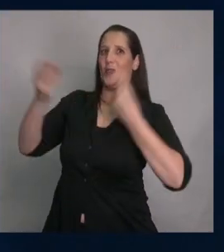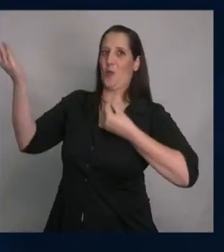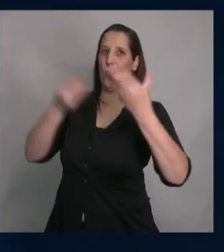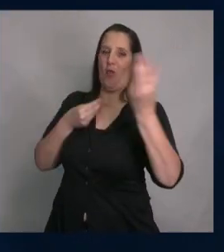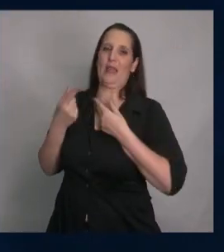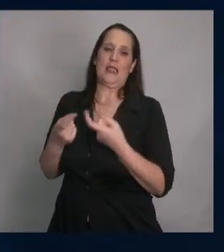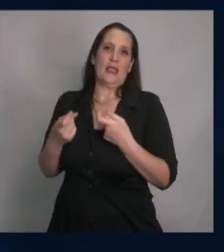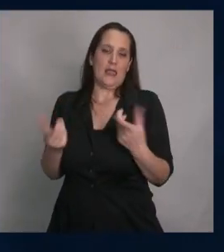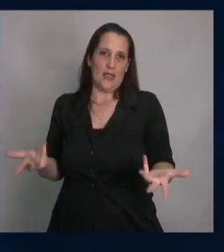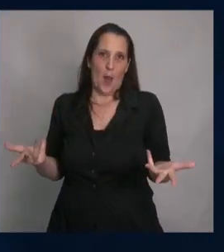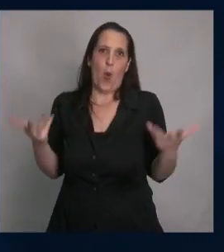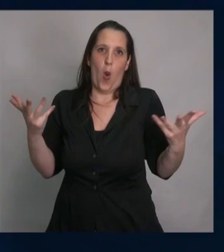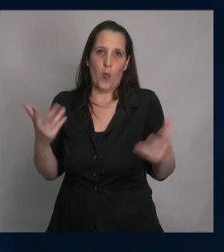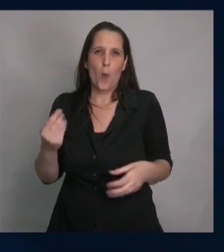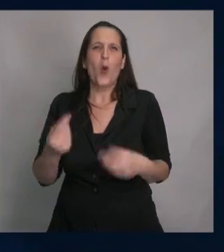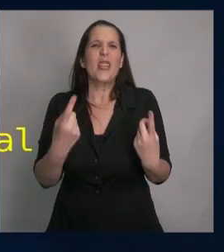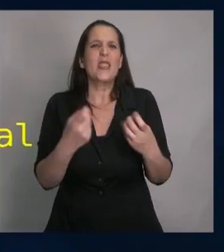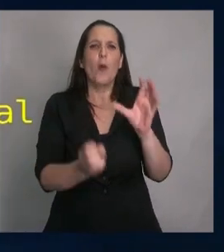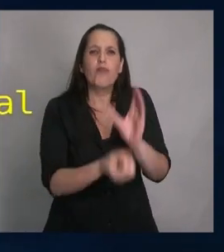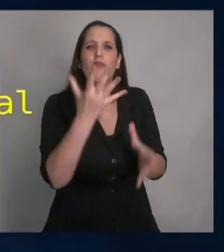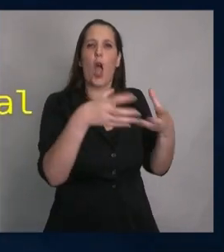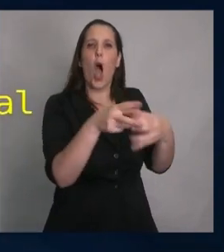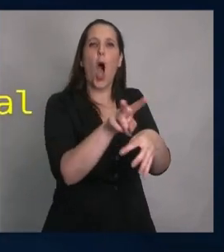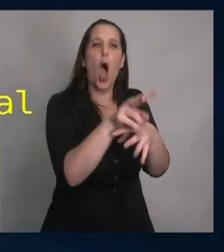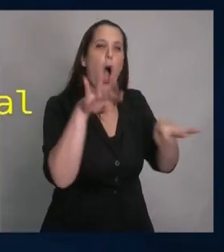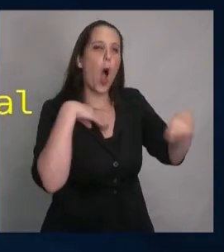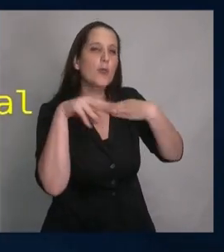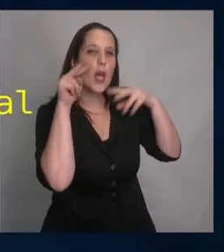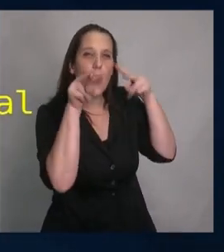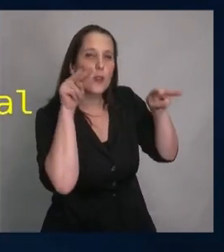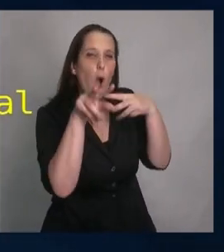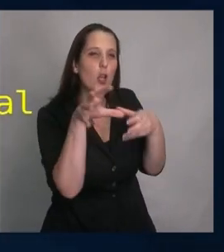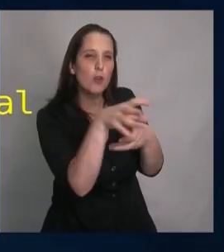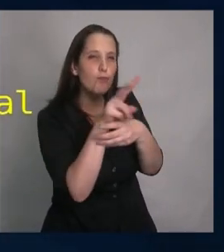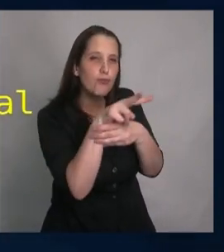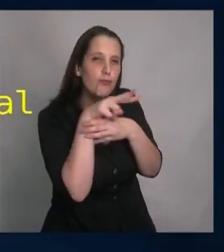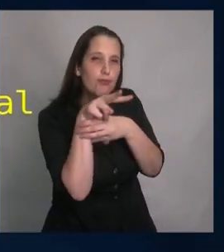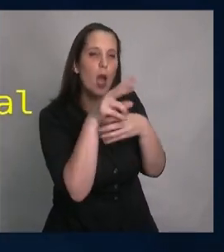em várias áreas, observatórios